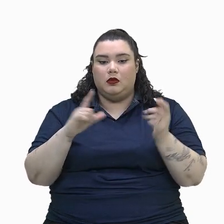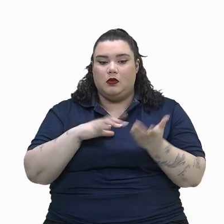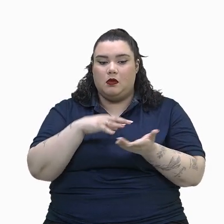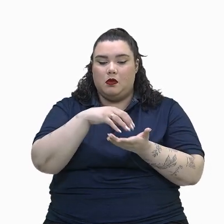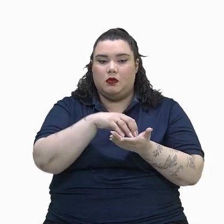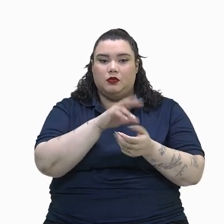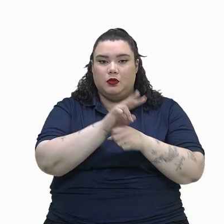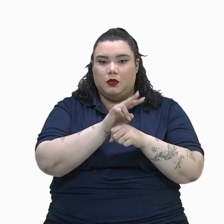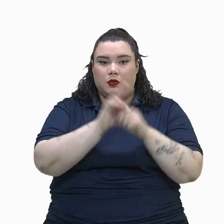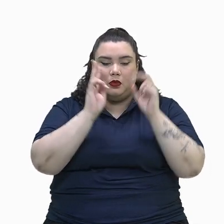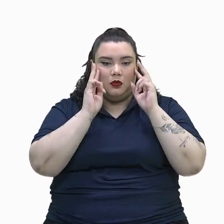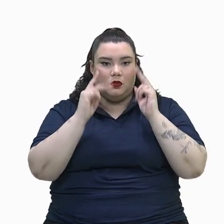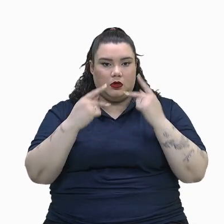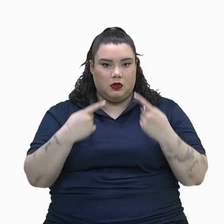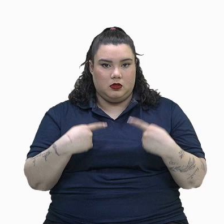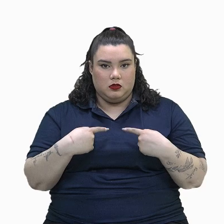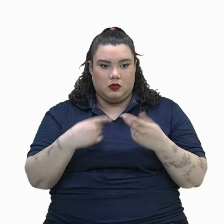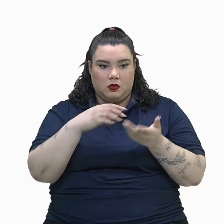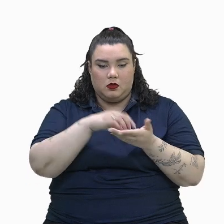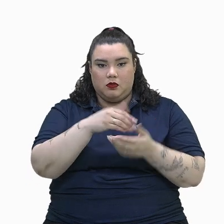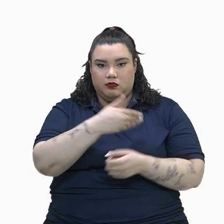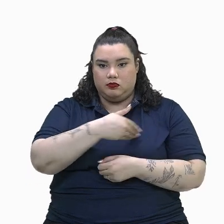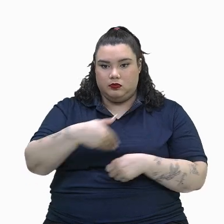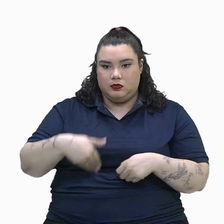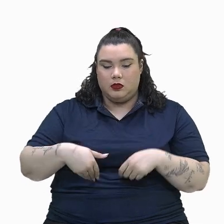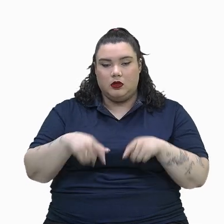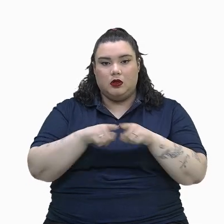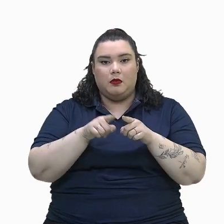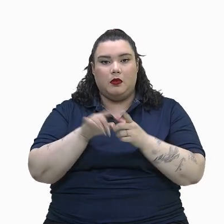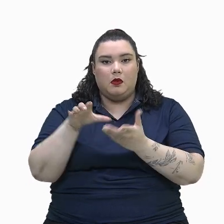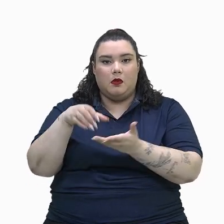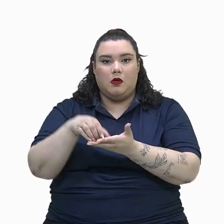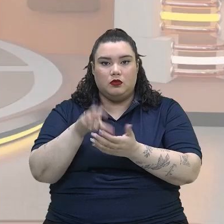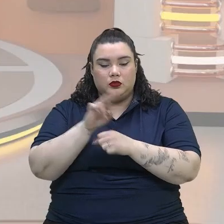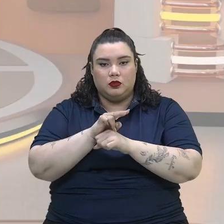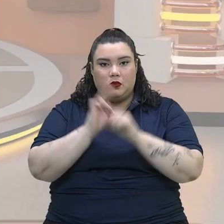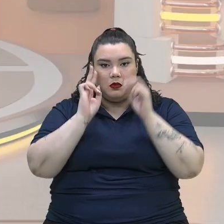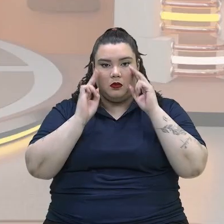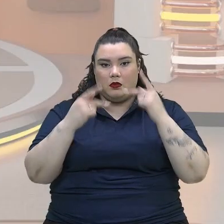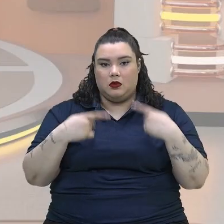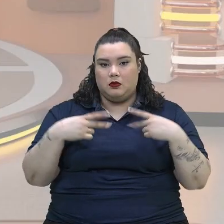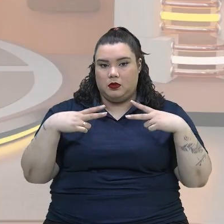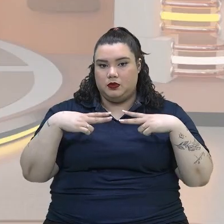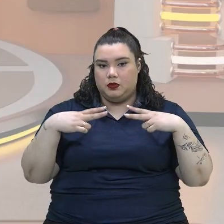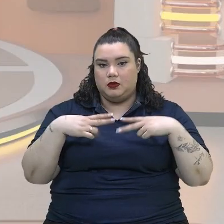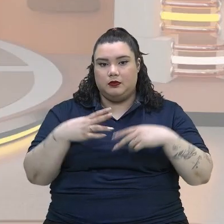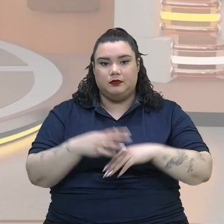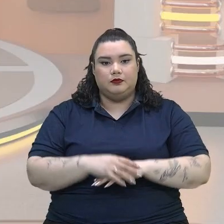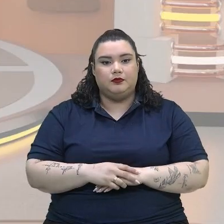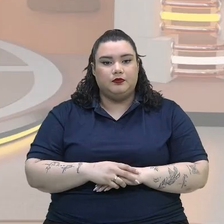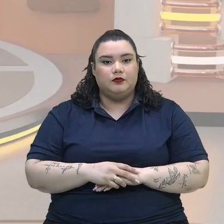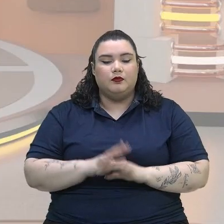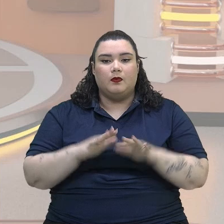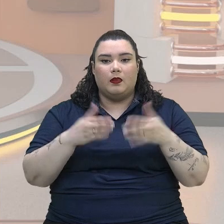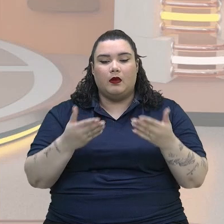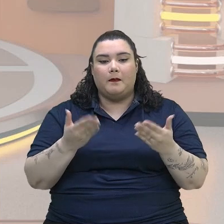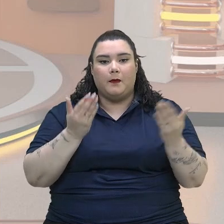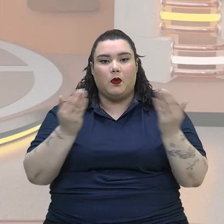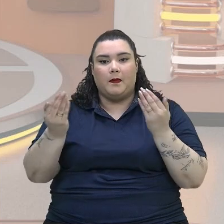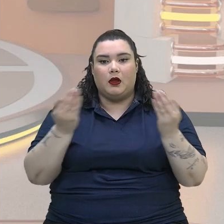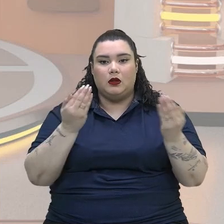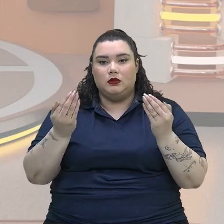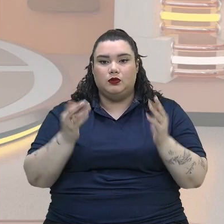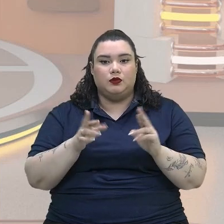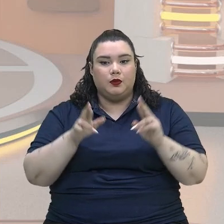proteção humanitária, aqueles que são públicos e aqueles que são privados. Vamos lá, então? Muito bem, então vamos fazer essa diferença, vamos